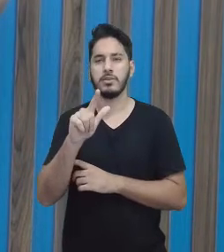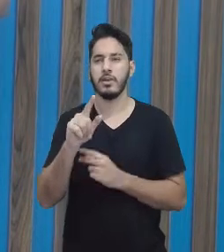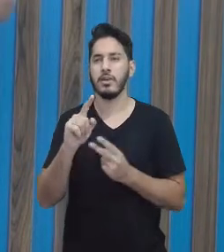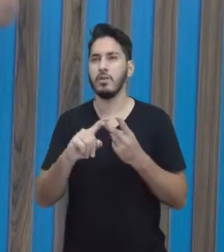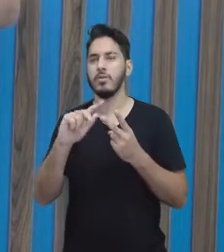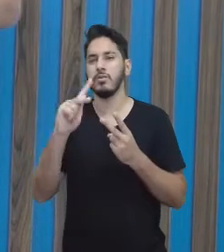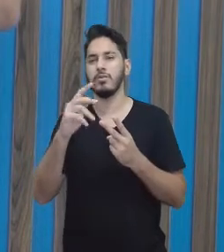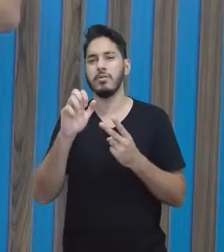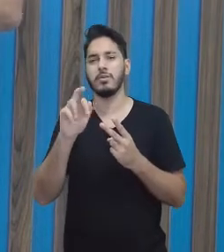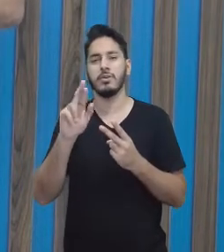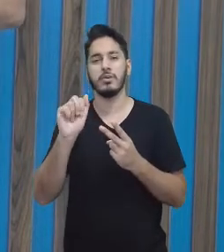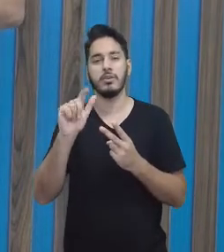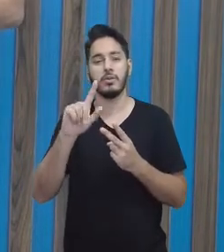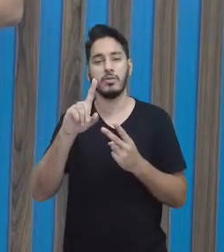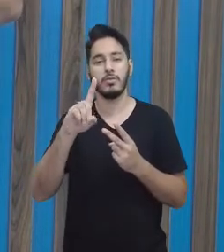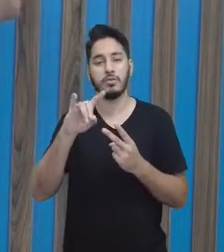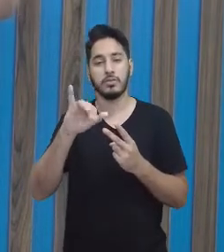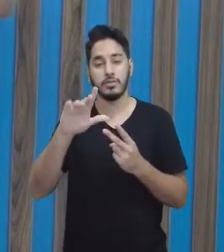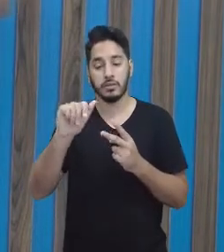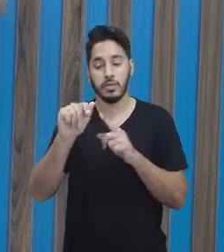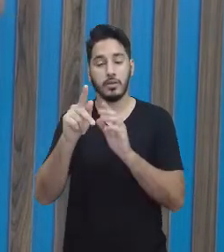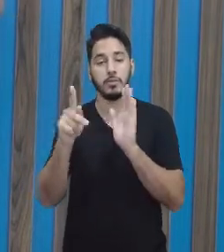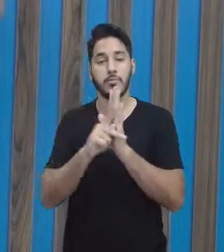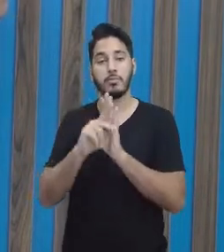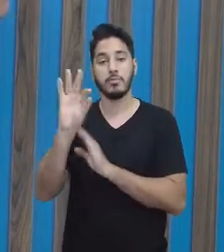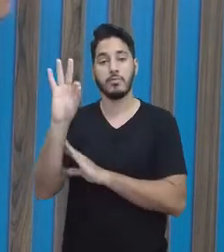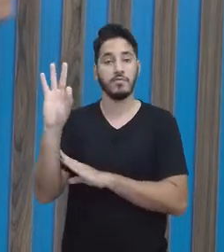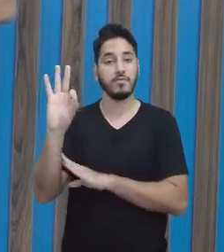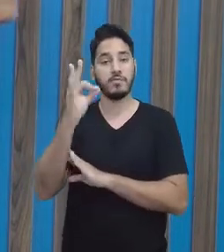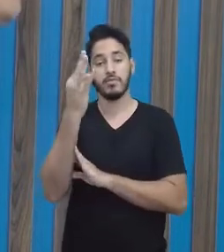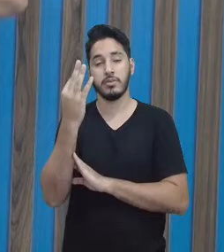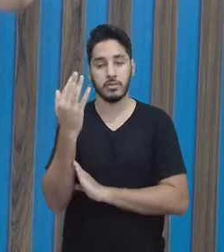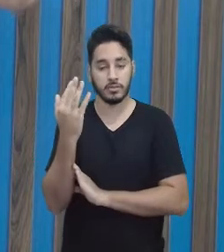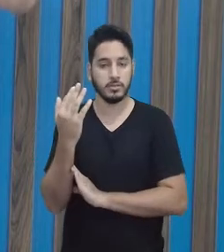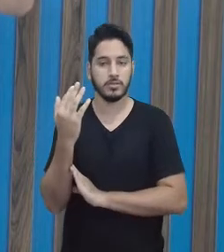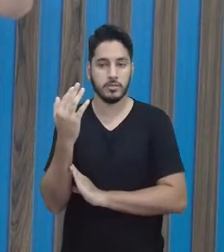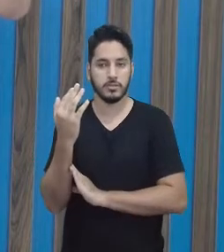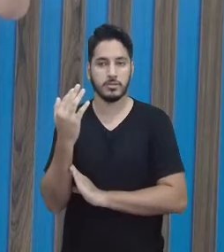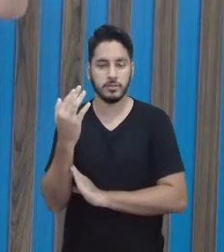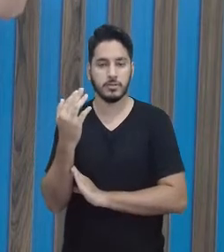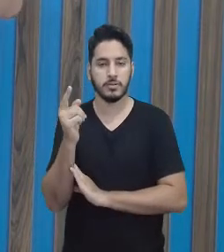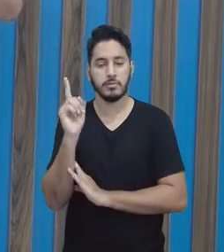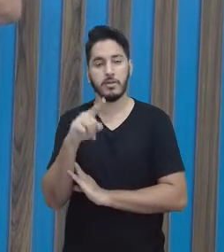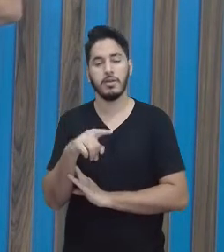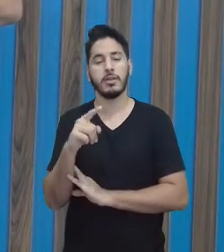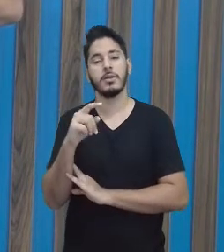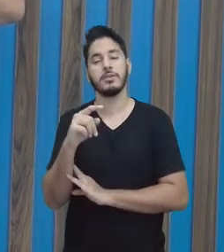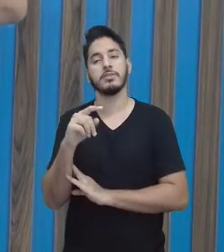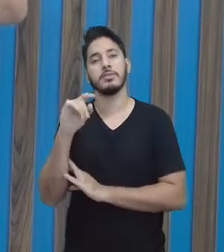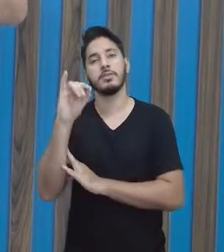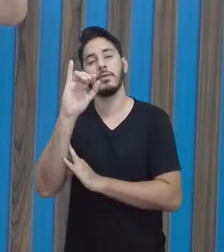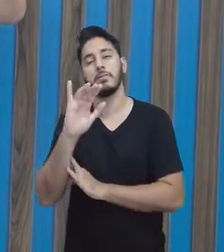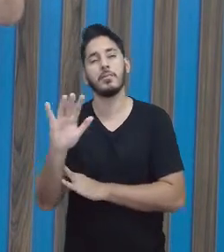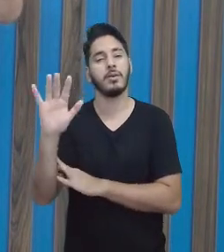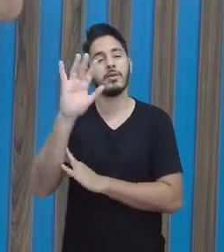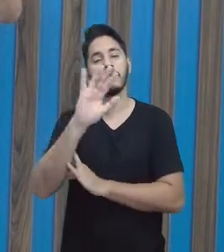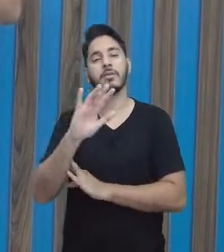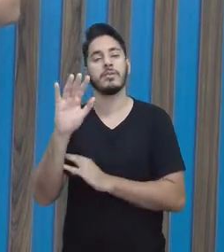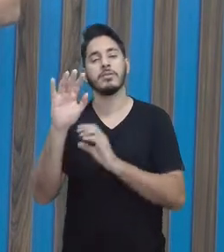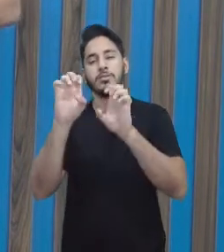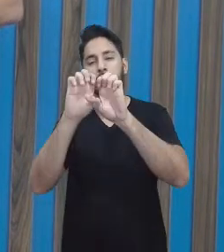armorial. É porque heráldica é a palavra francesa para esse simbolismo, né, essa estrutura